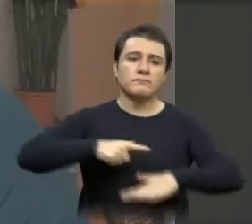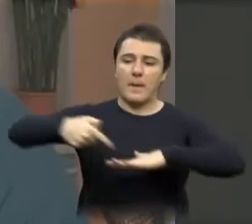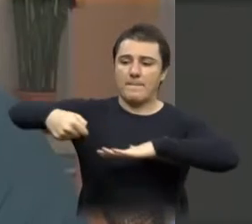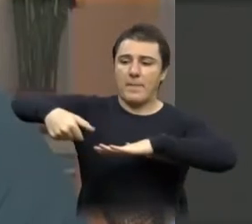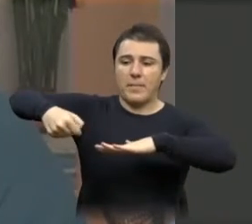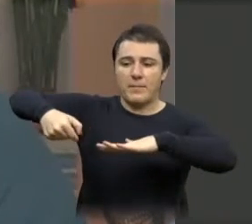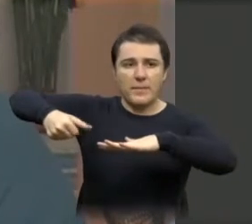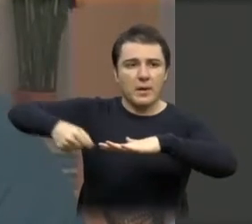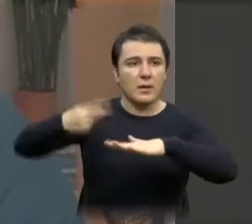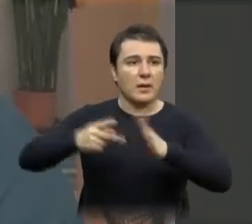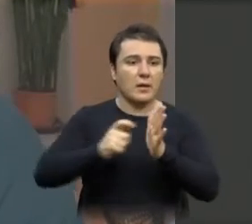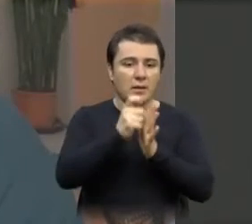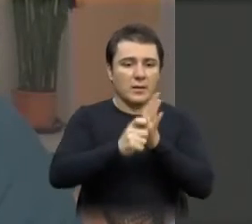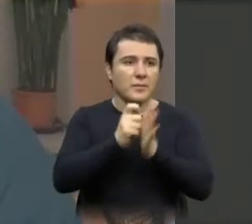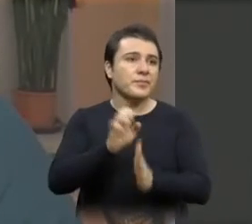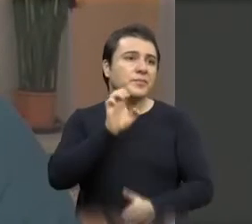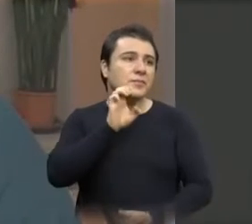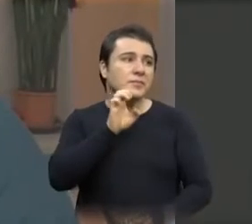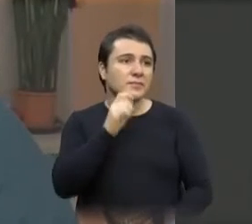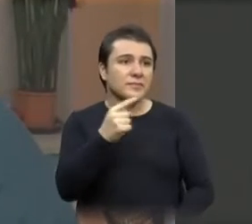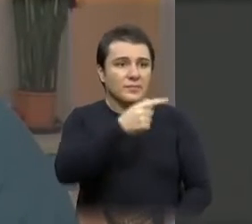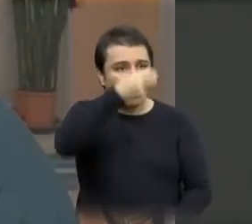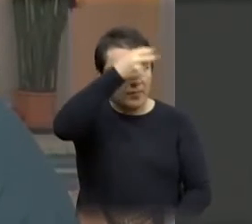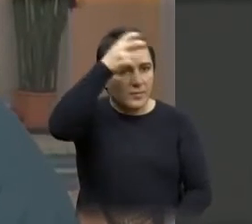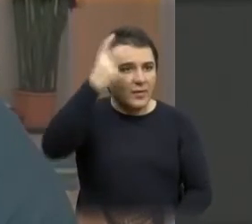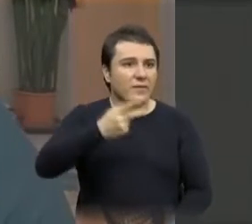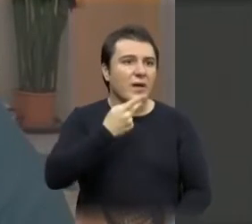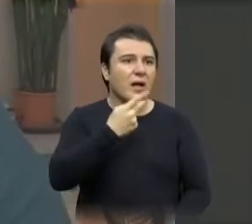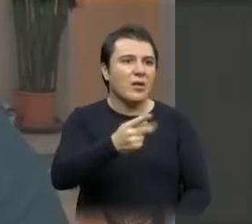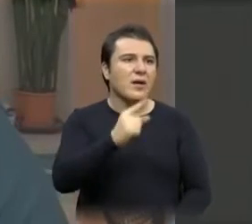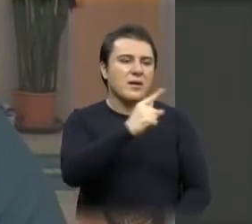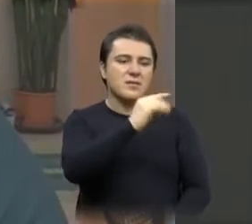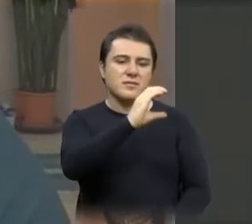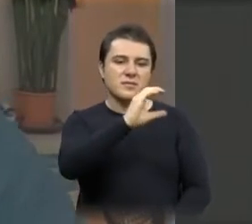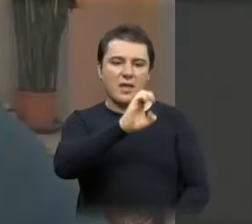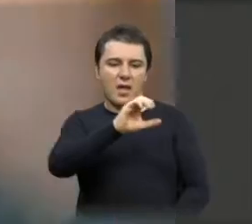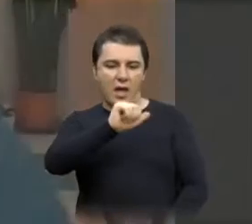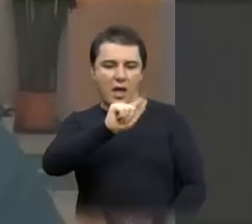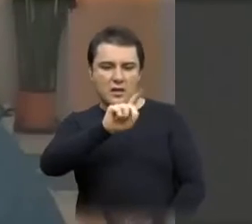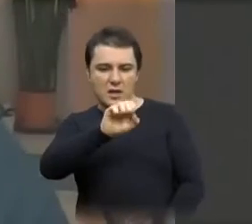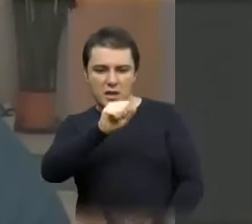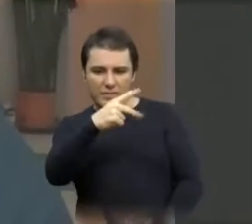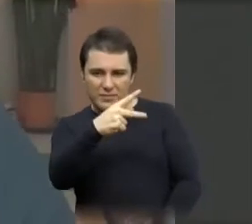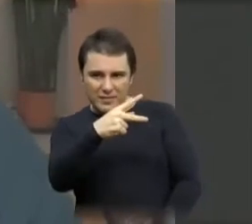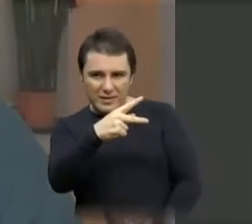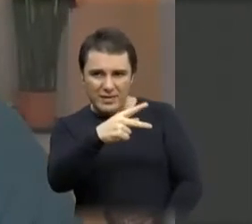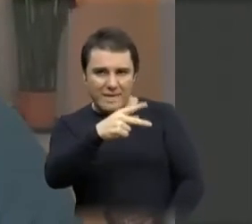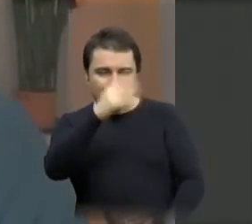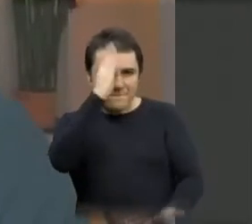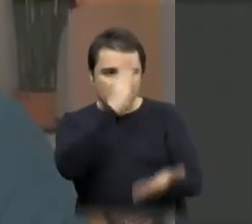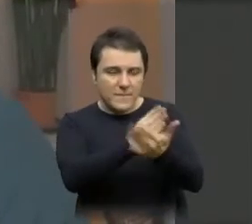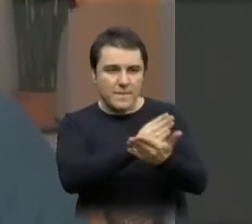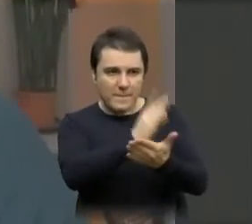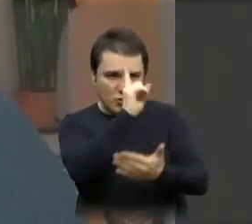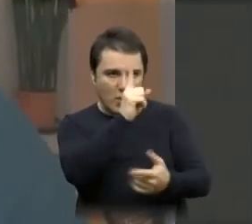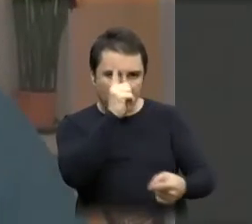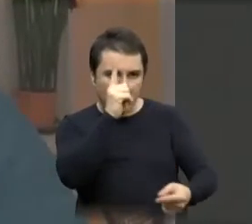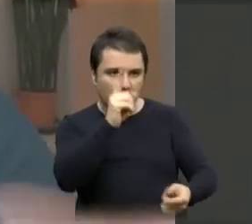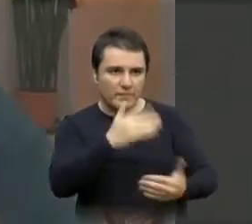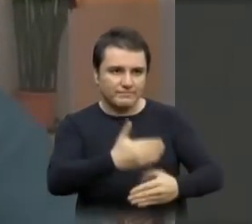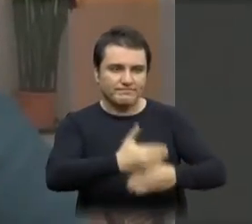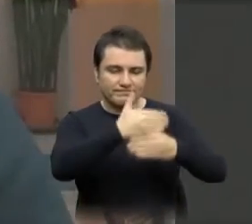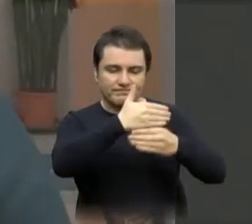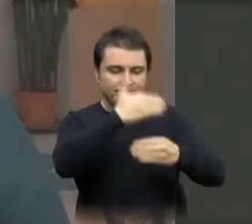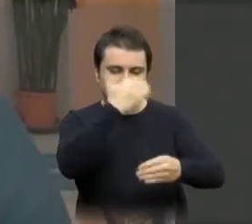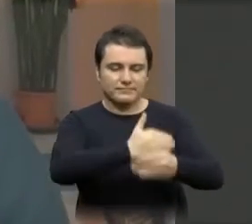de que Araraquara, que o nosso prefeito municipal impediu a SEASESP de abrir, começou errado. Agora,